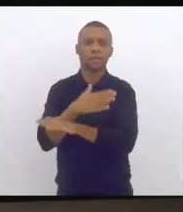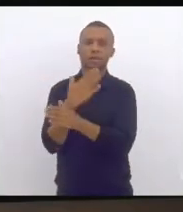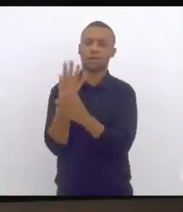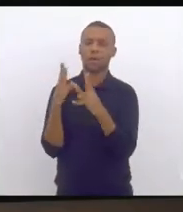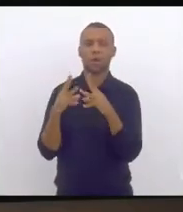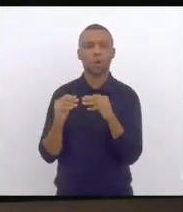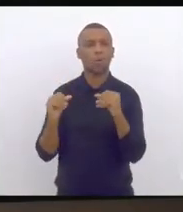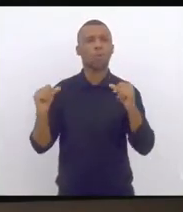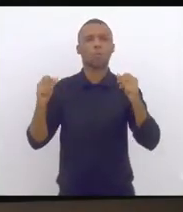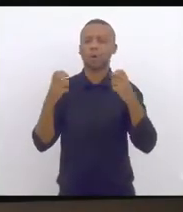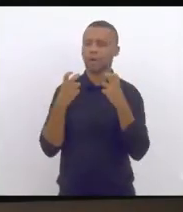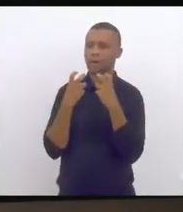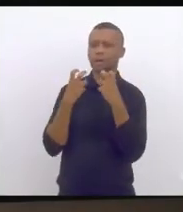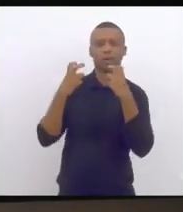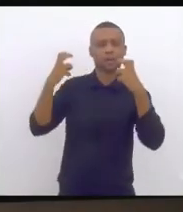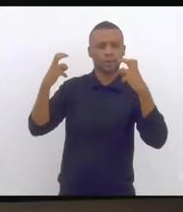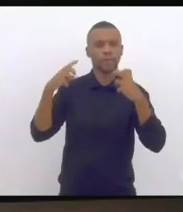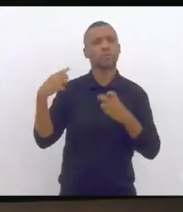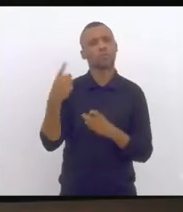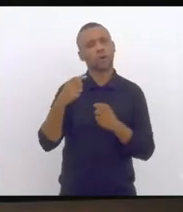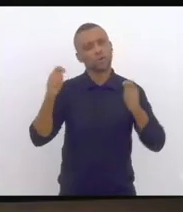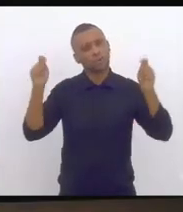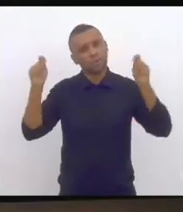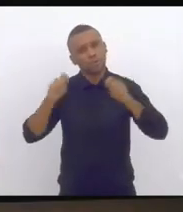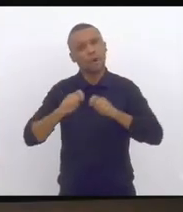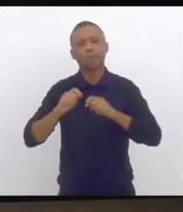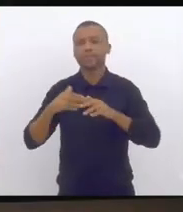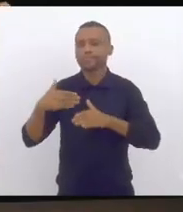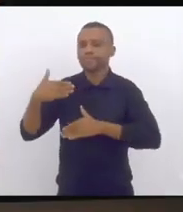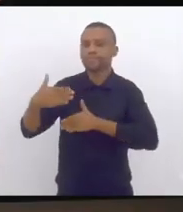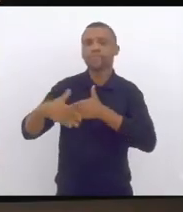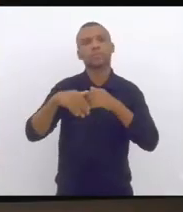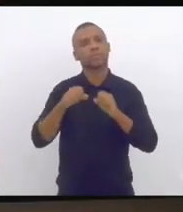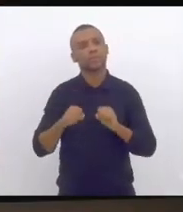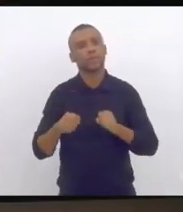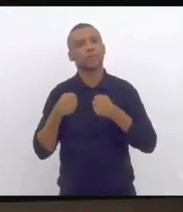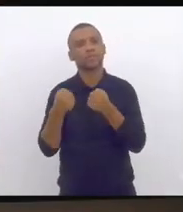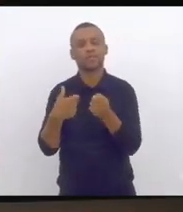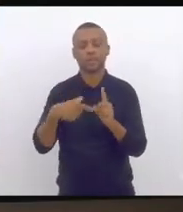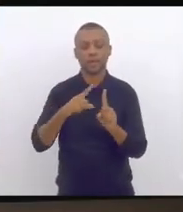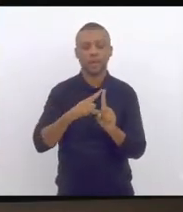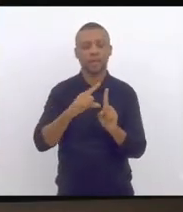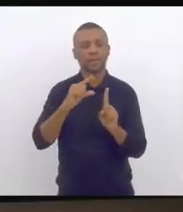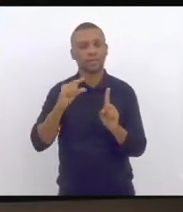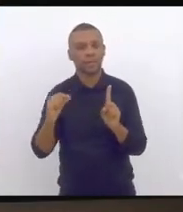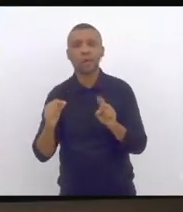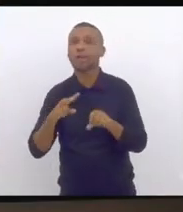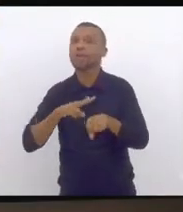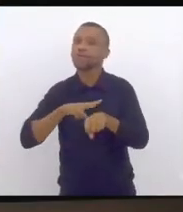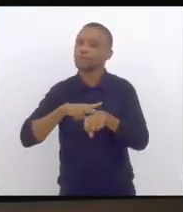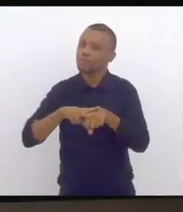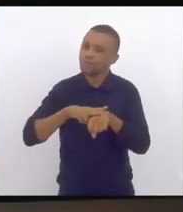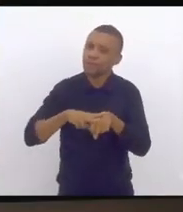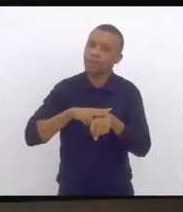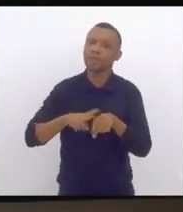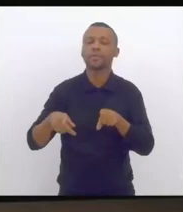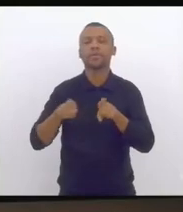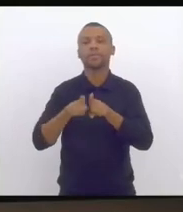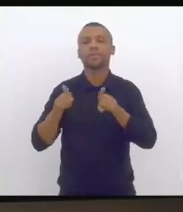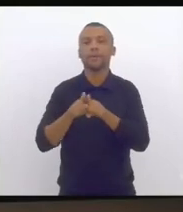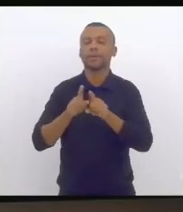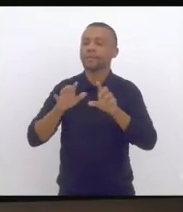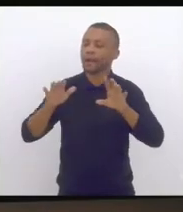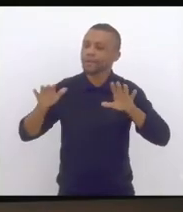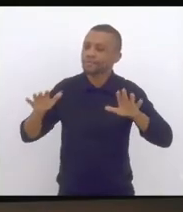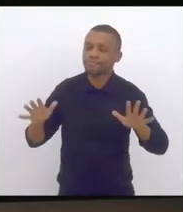cura. Então, que a gente possa fazer parte desse processo de garantia da folha, do verde e da redenção